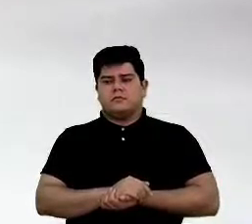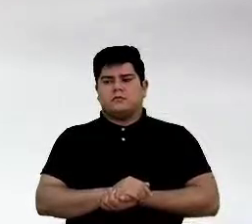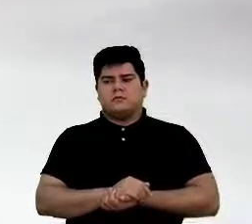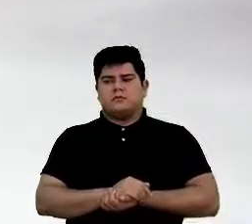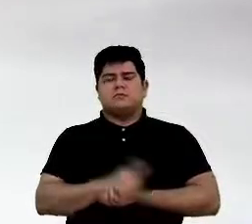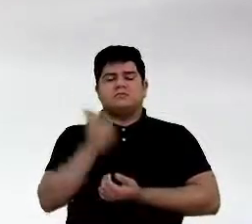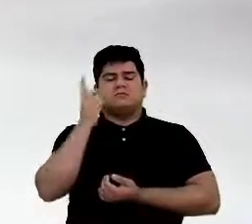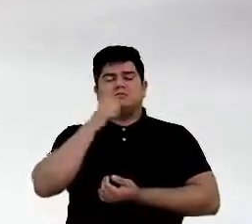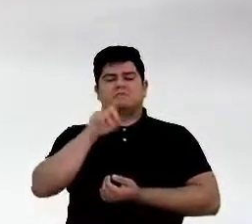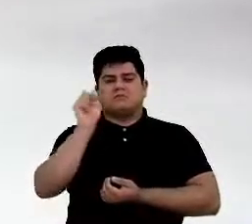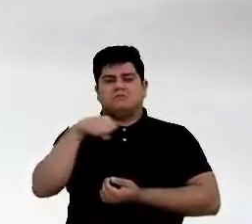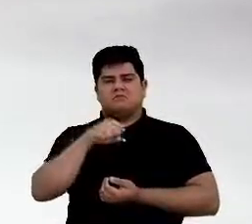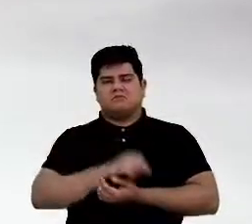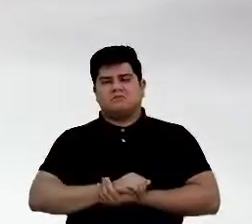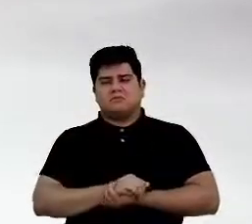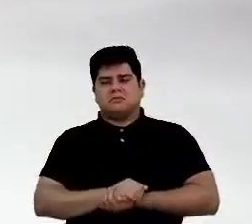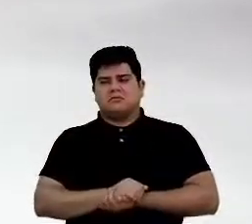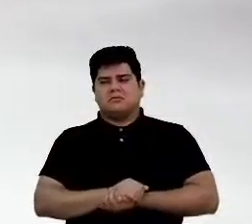Conseguimos.